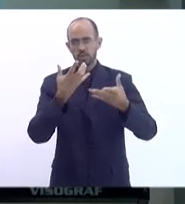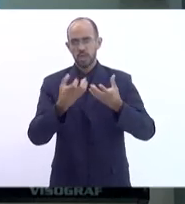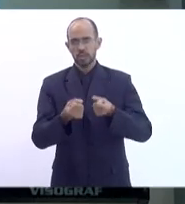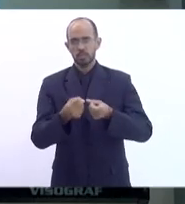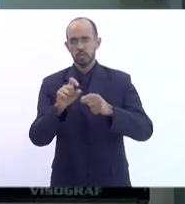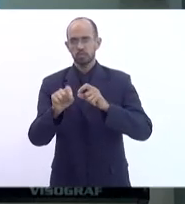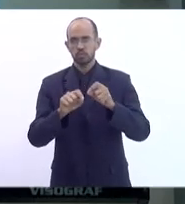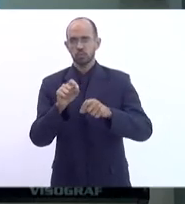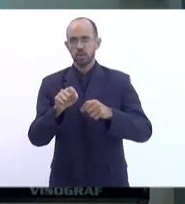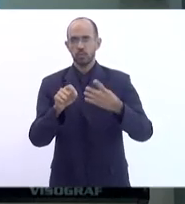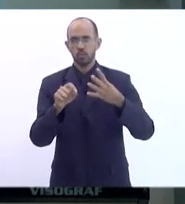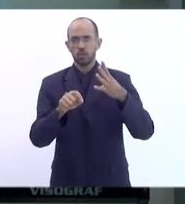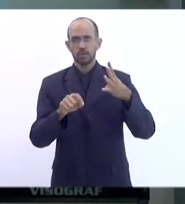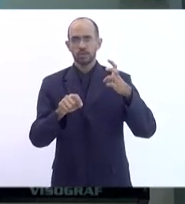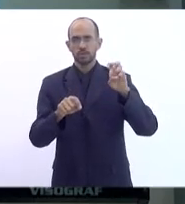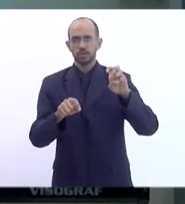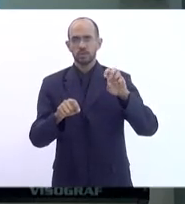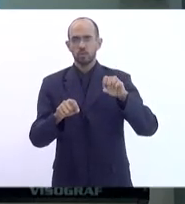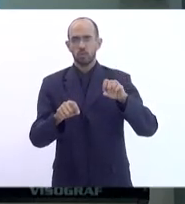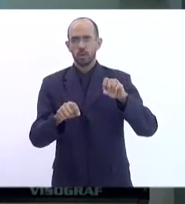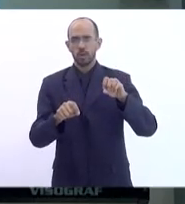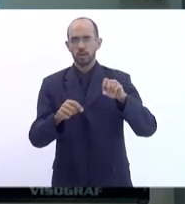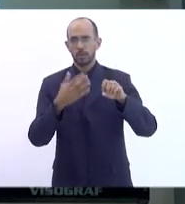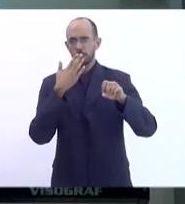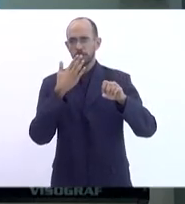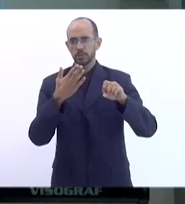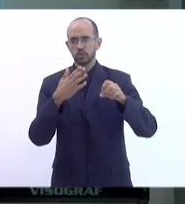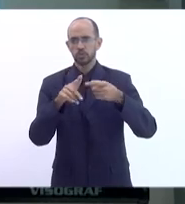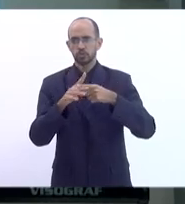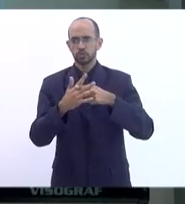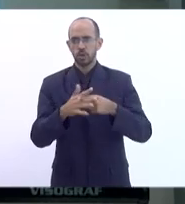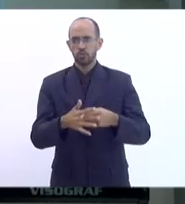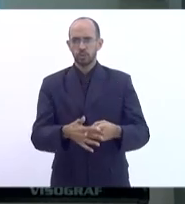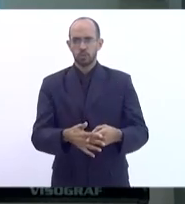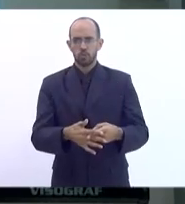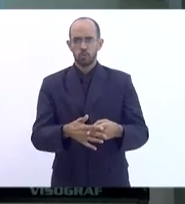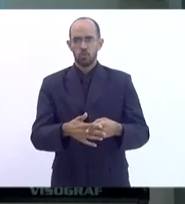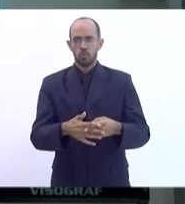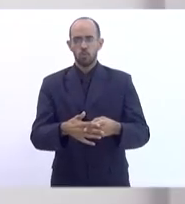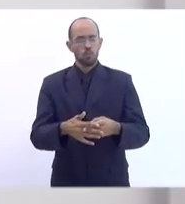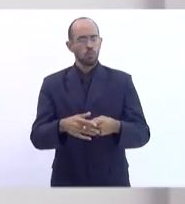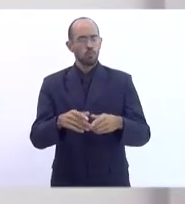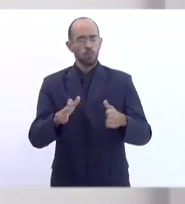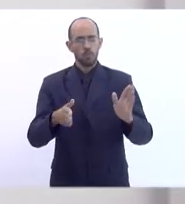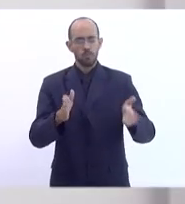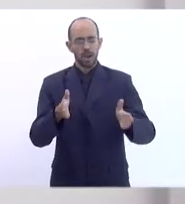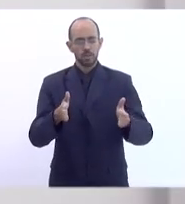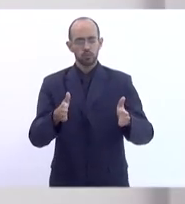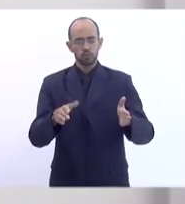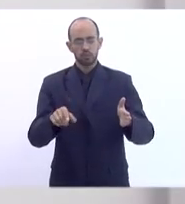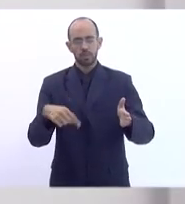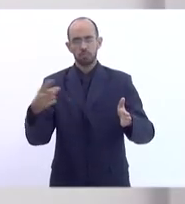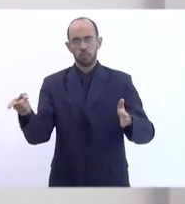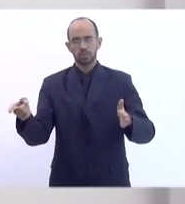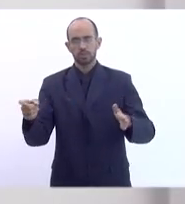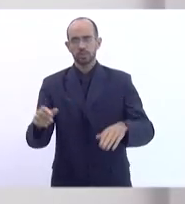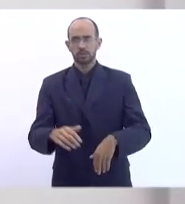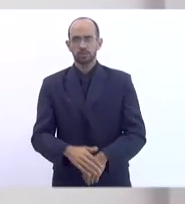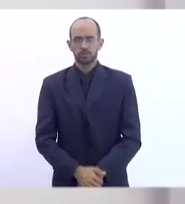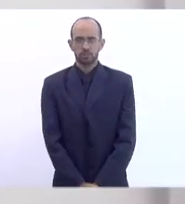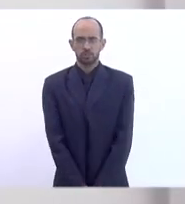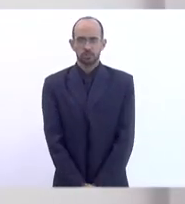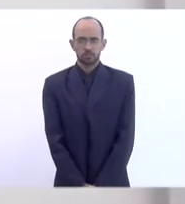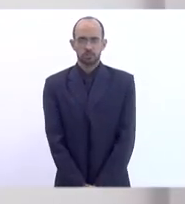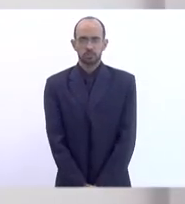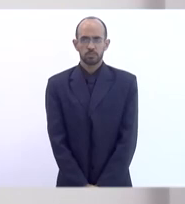vocês 450 requerimentos fora do prazo e em